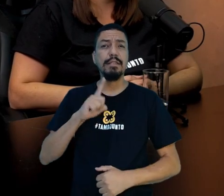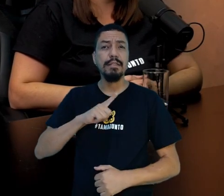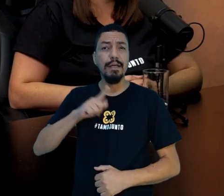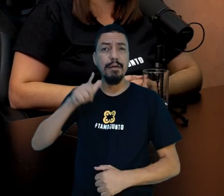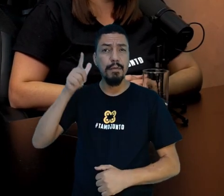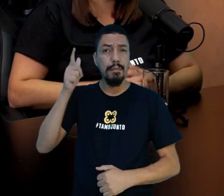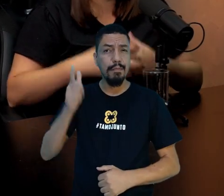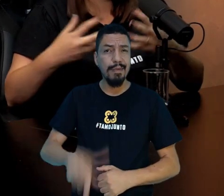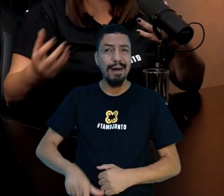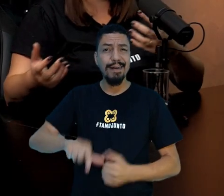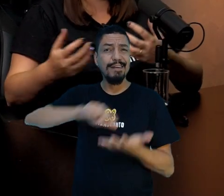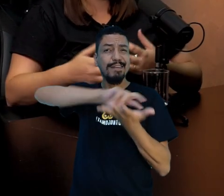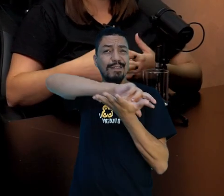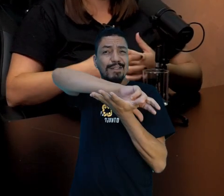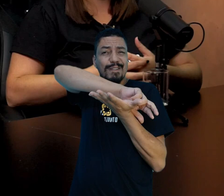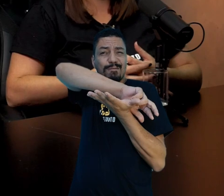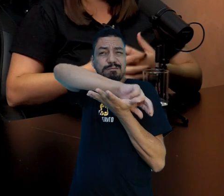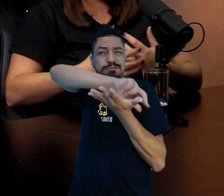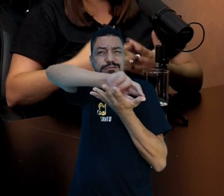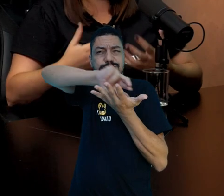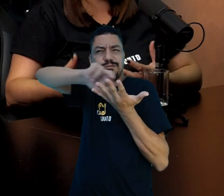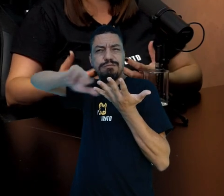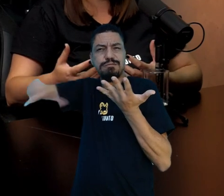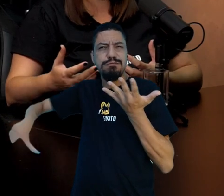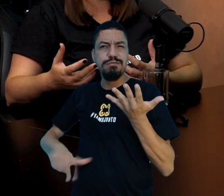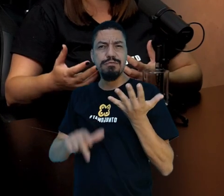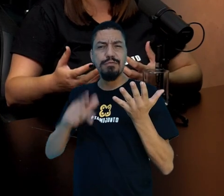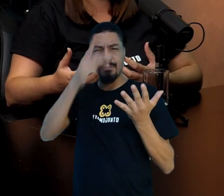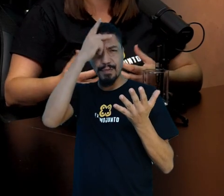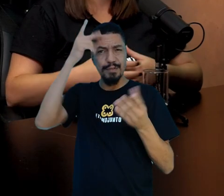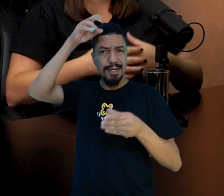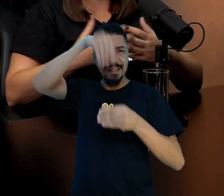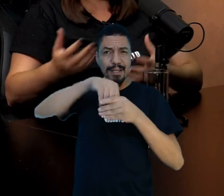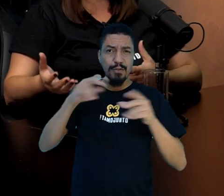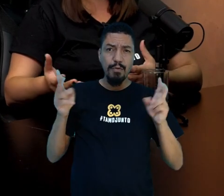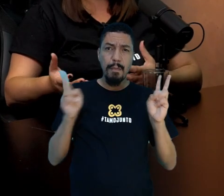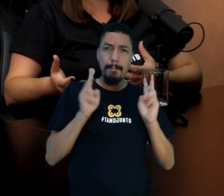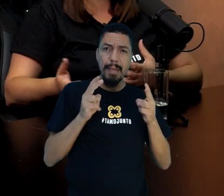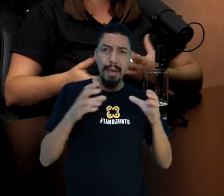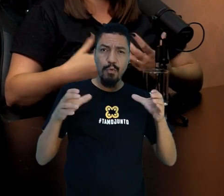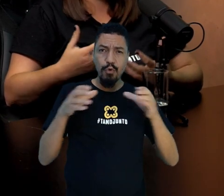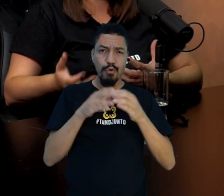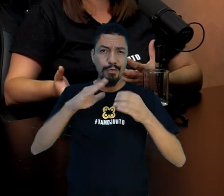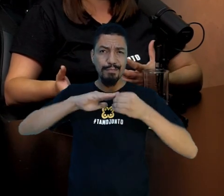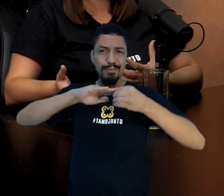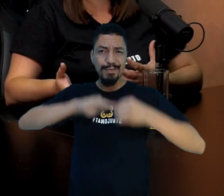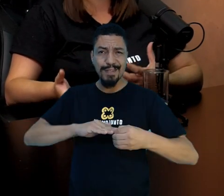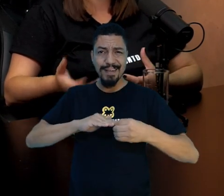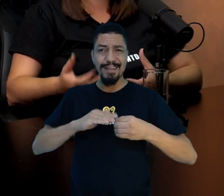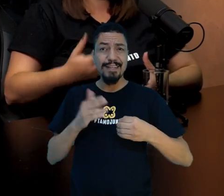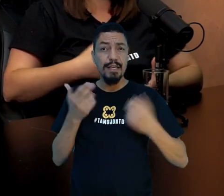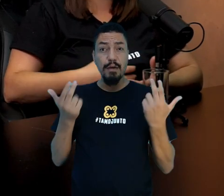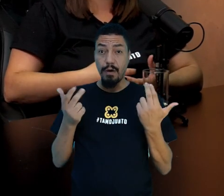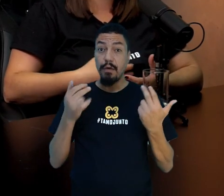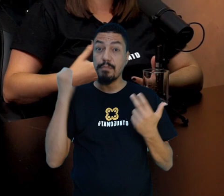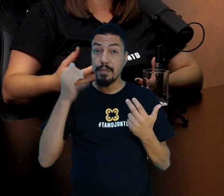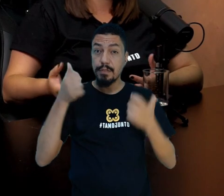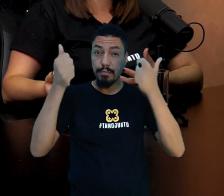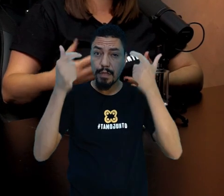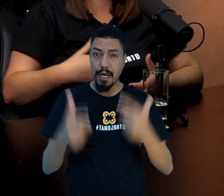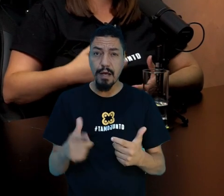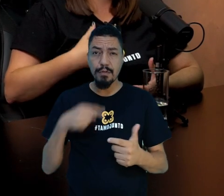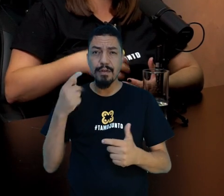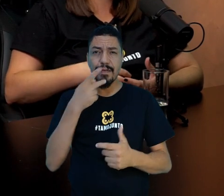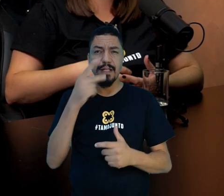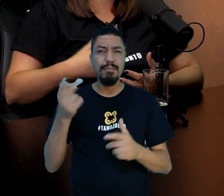né, um grande guarda-chuva e um grupo minorizado, assim como outros aqui, eu acho importante falar de novo, né? A gente